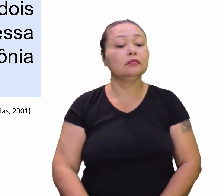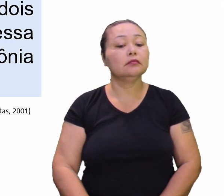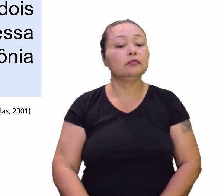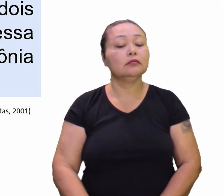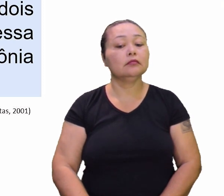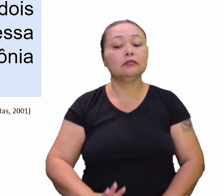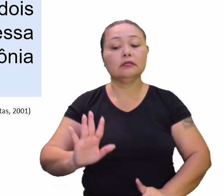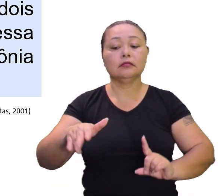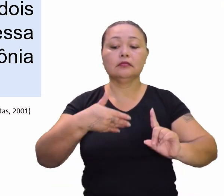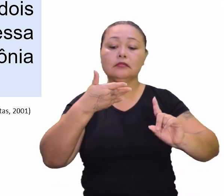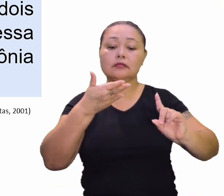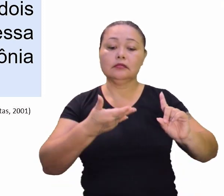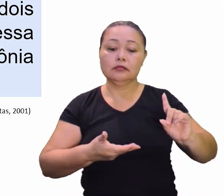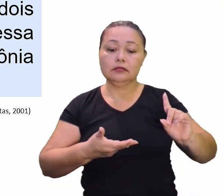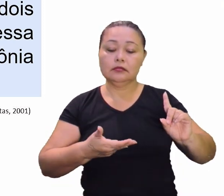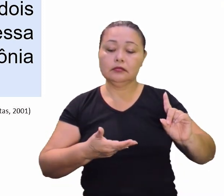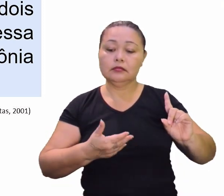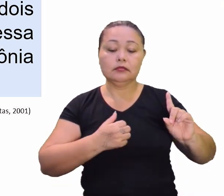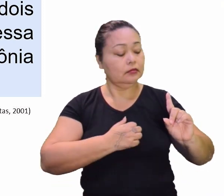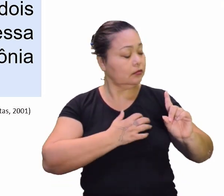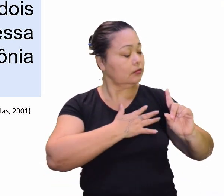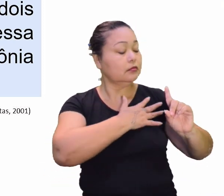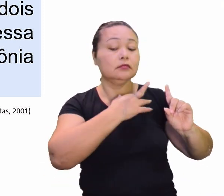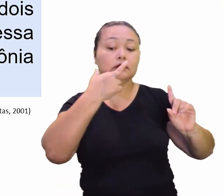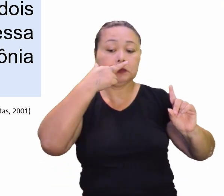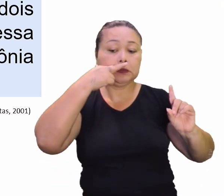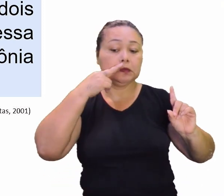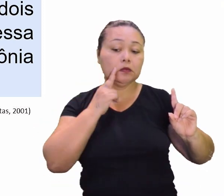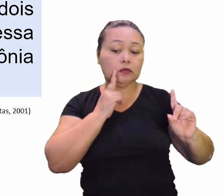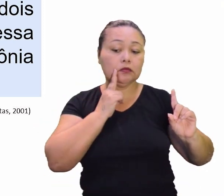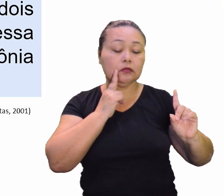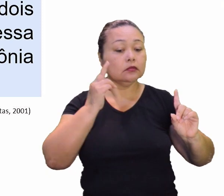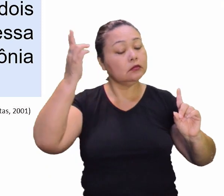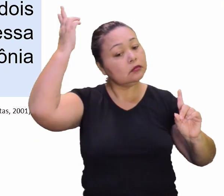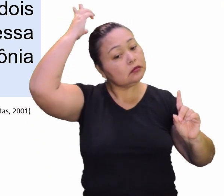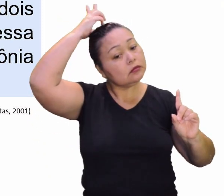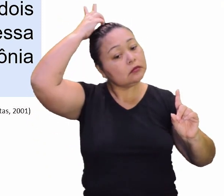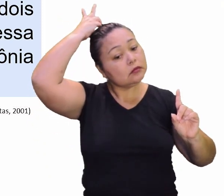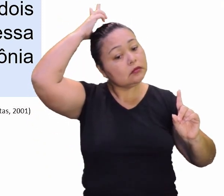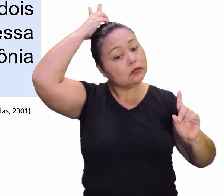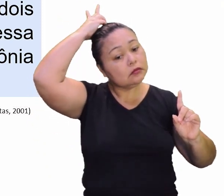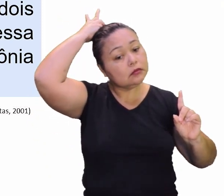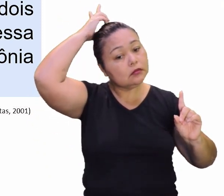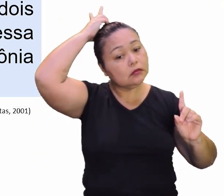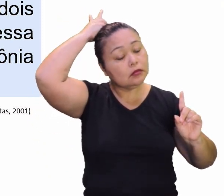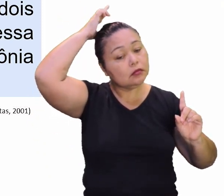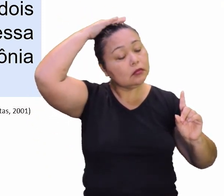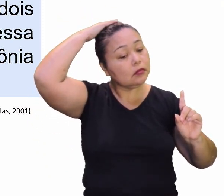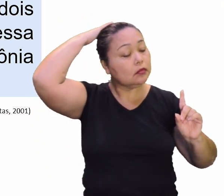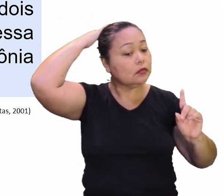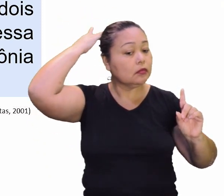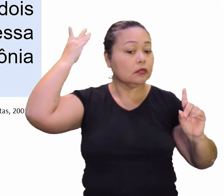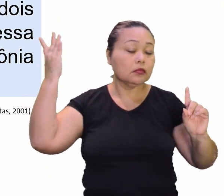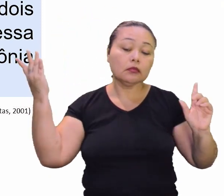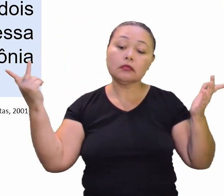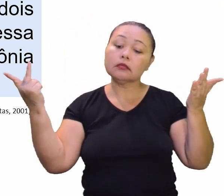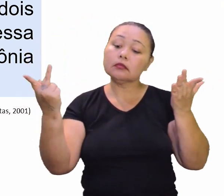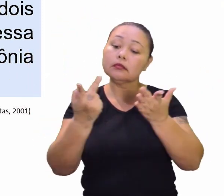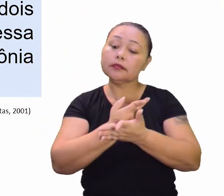É uma homenagem ao Marechal Rondon. Esse fato histórico que ocorre